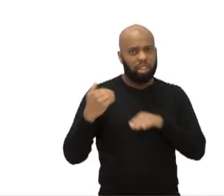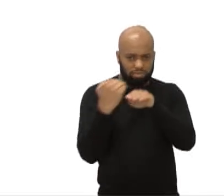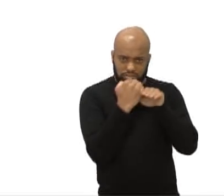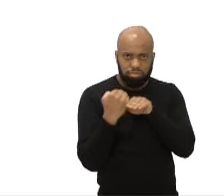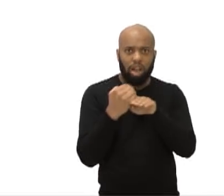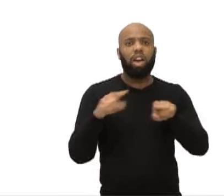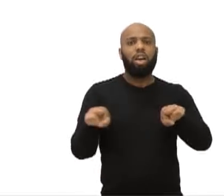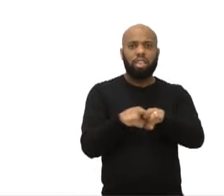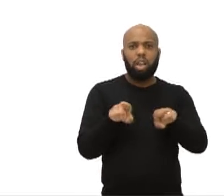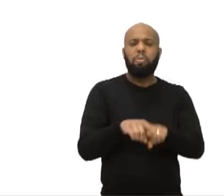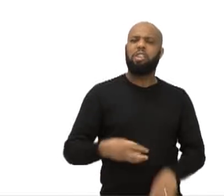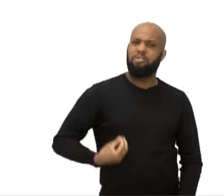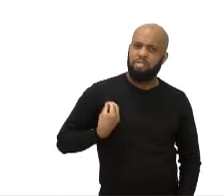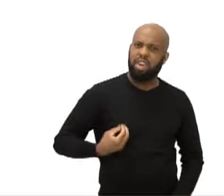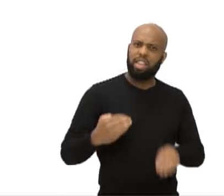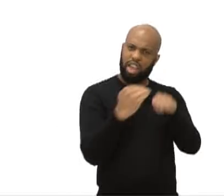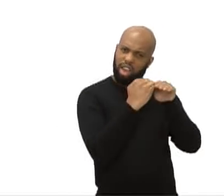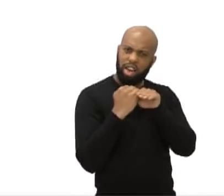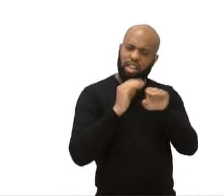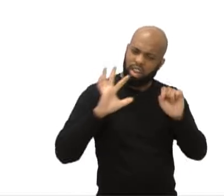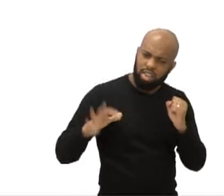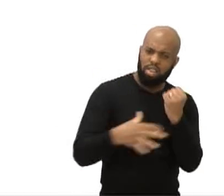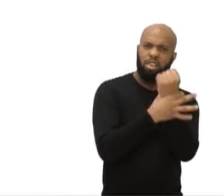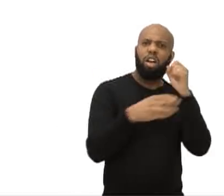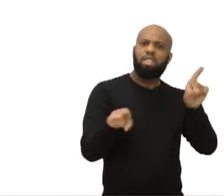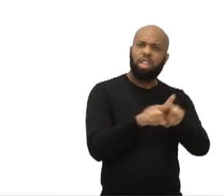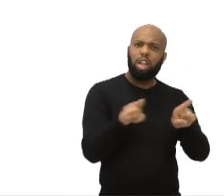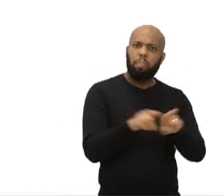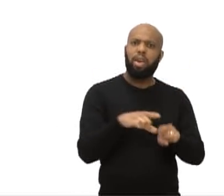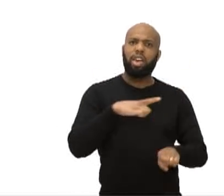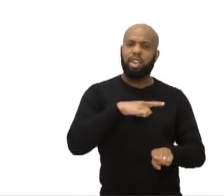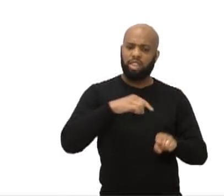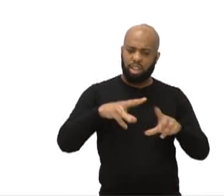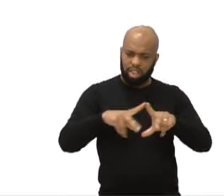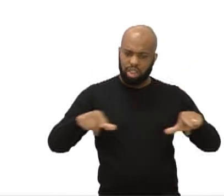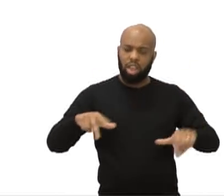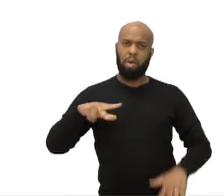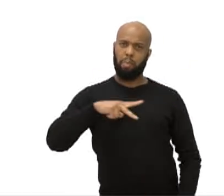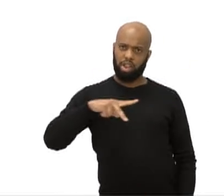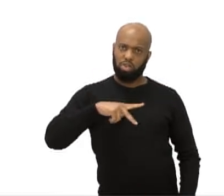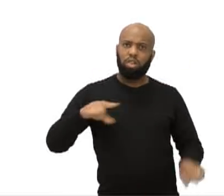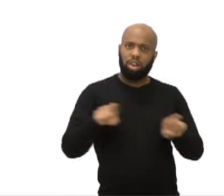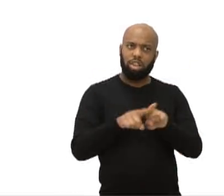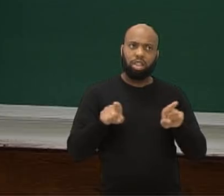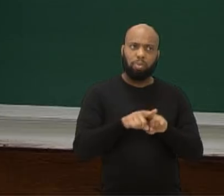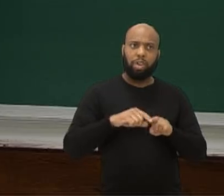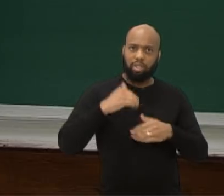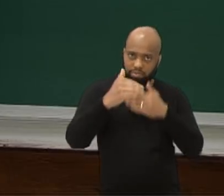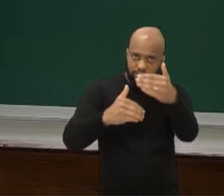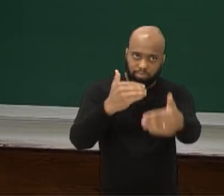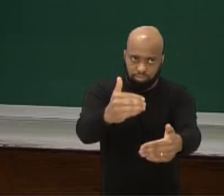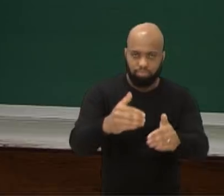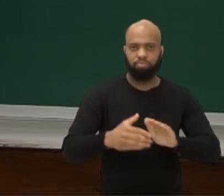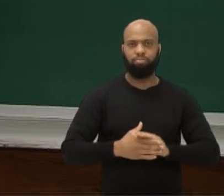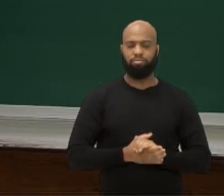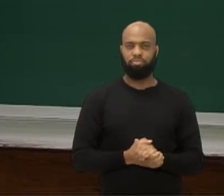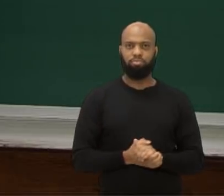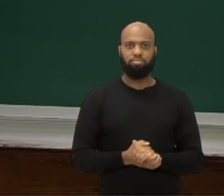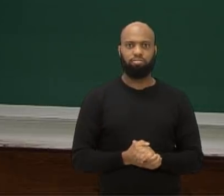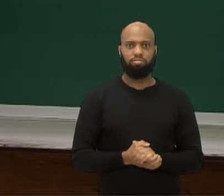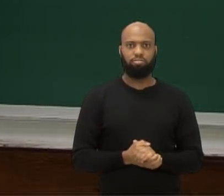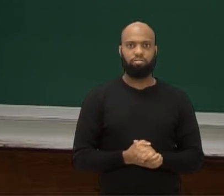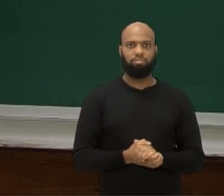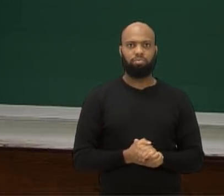liberdade, à igualdade, à segurança e à propriedade, nos termos seguintes.